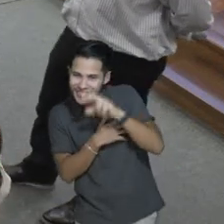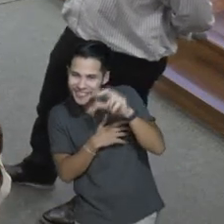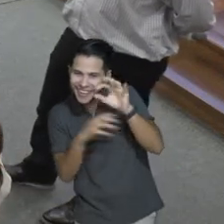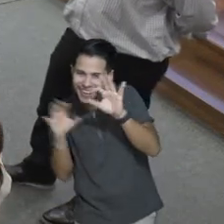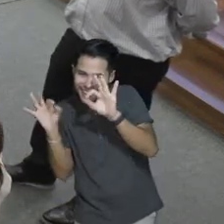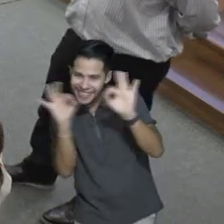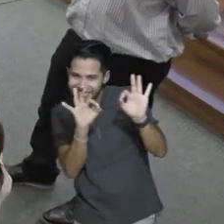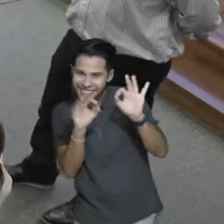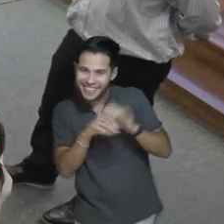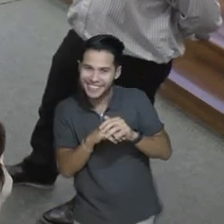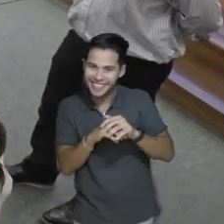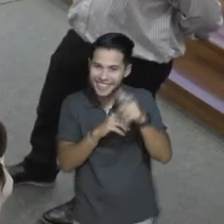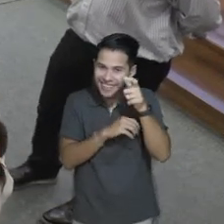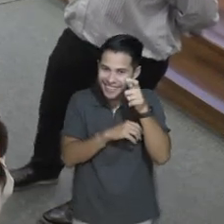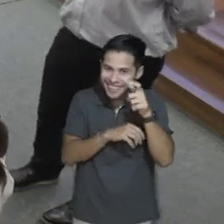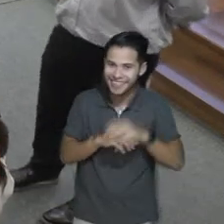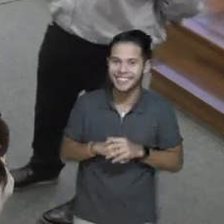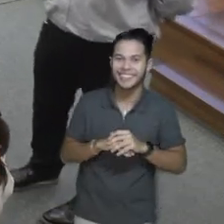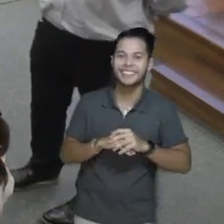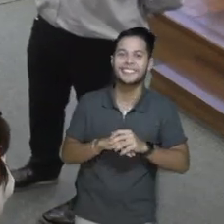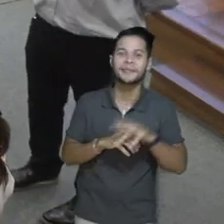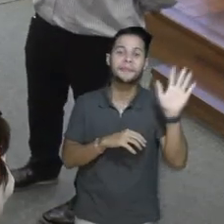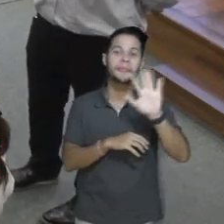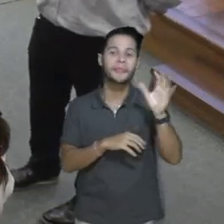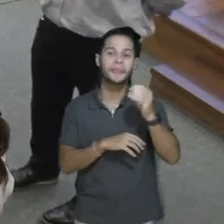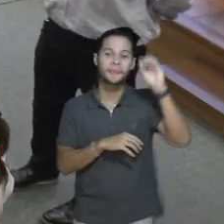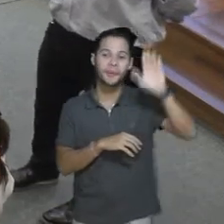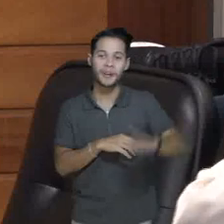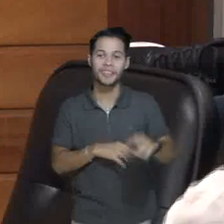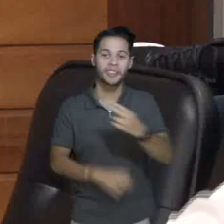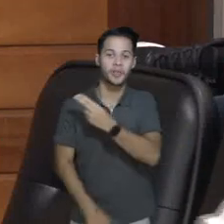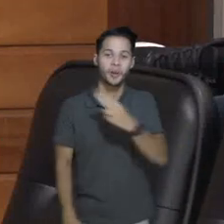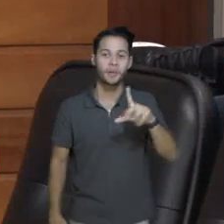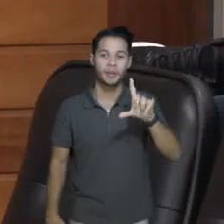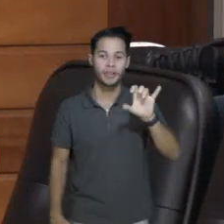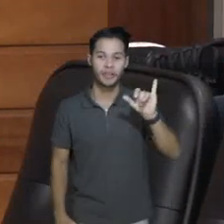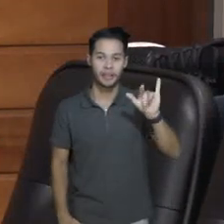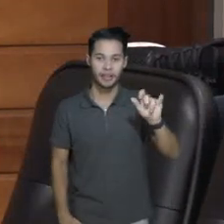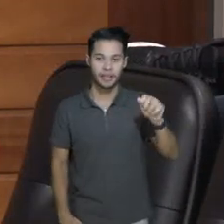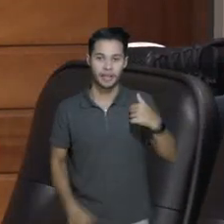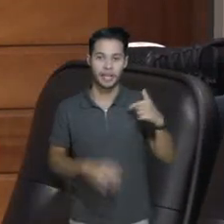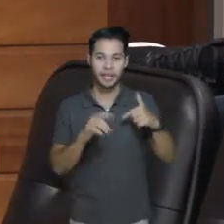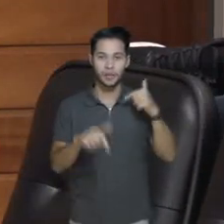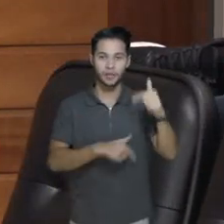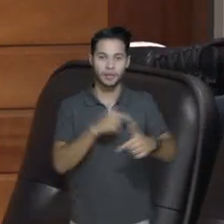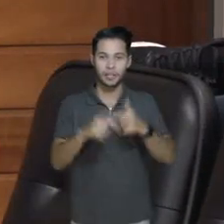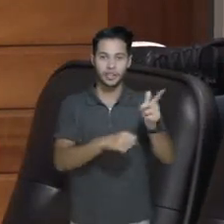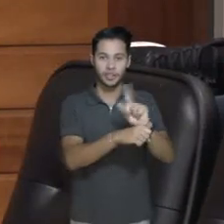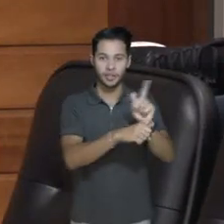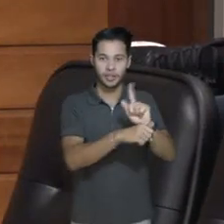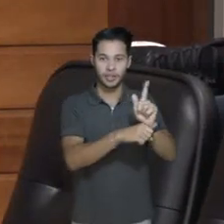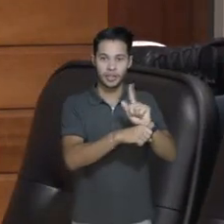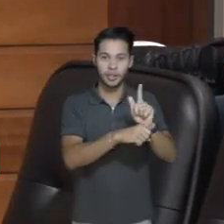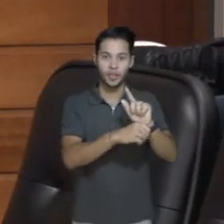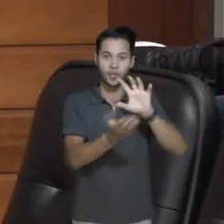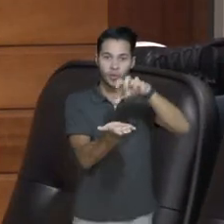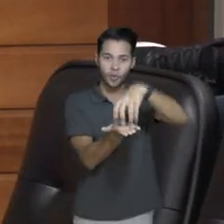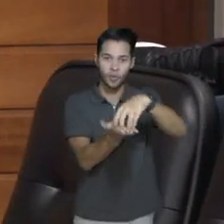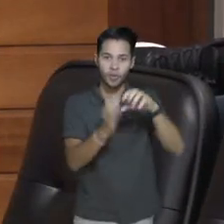espiada boa tarde meu nome é Leia eh eu sou gestora do núcleo de educação para democracia da escola do